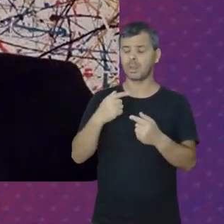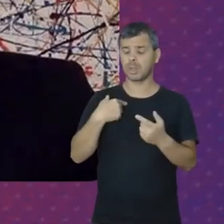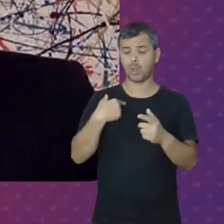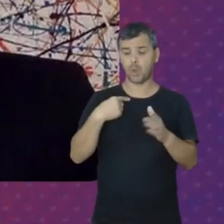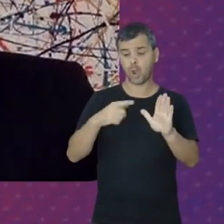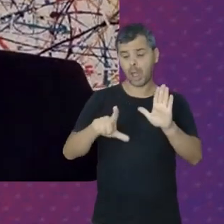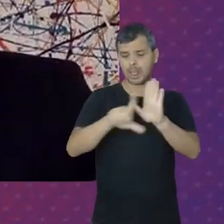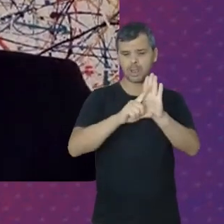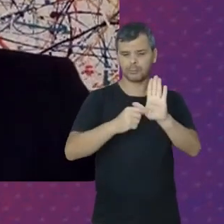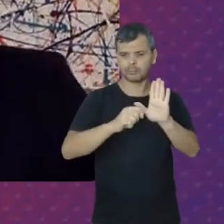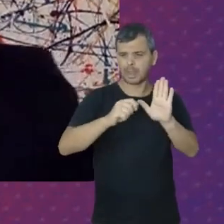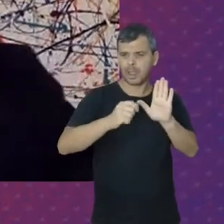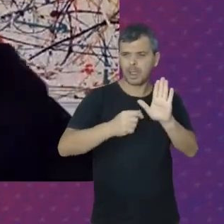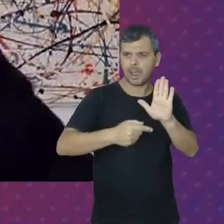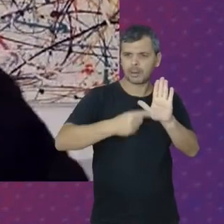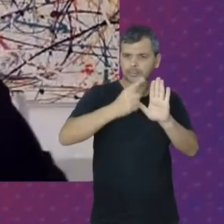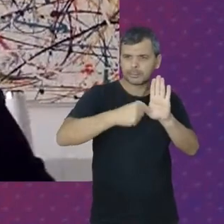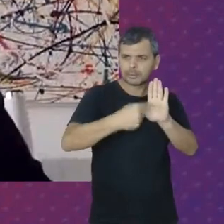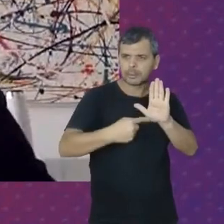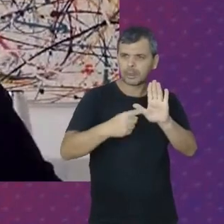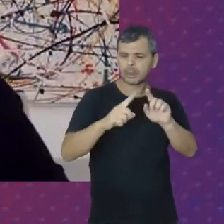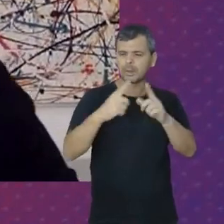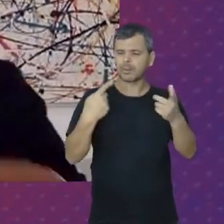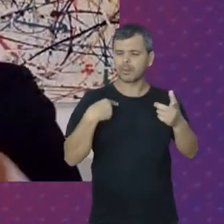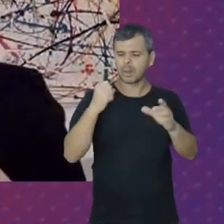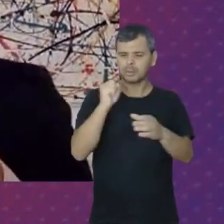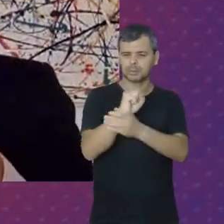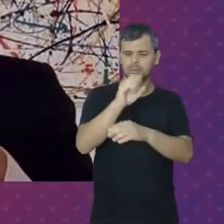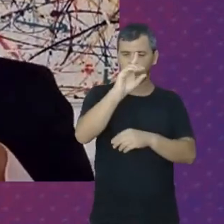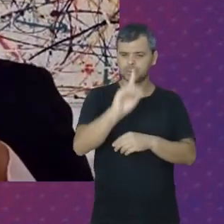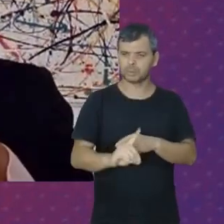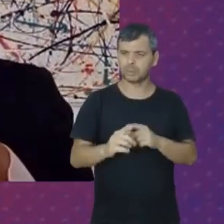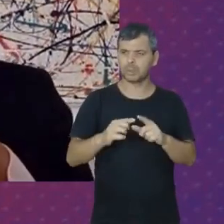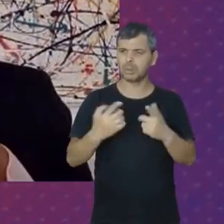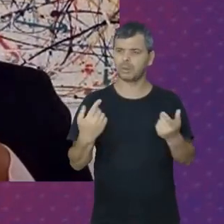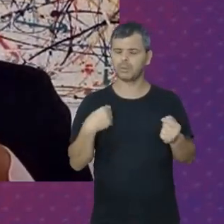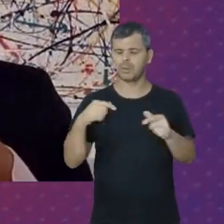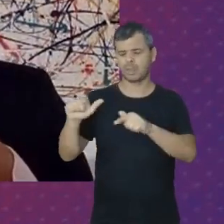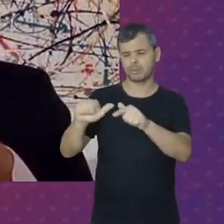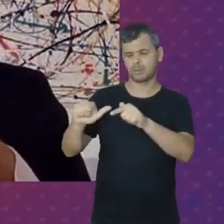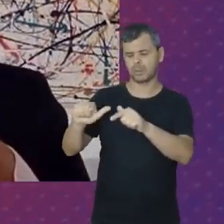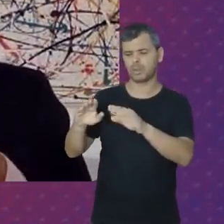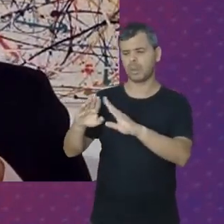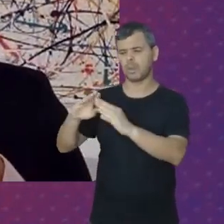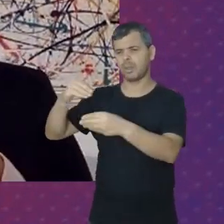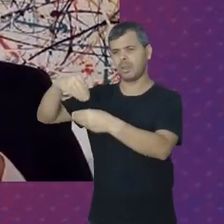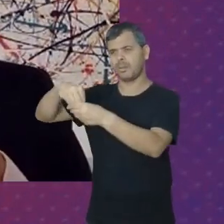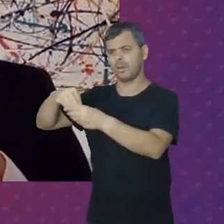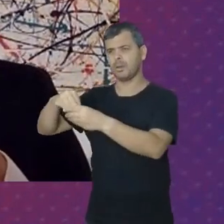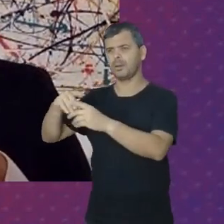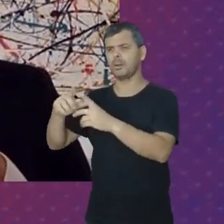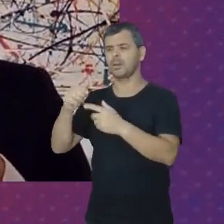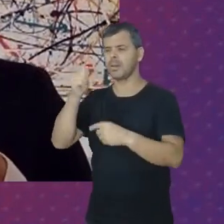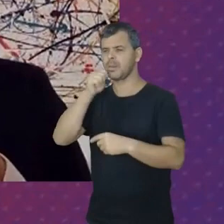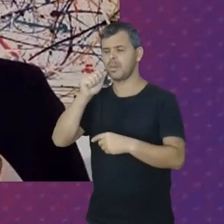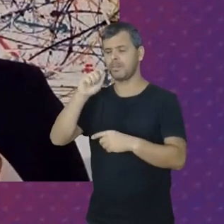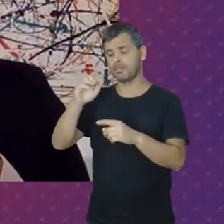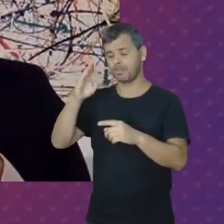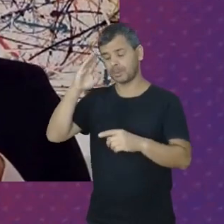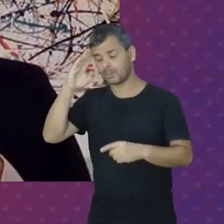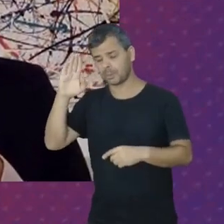lei, quando essa lei visa assegurar direitos às trabalhadoras domésticas, às mulheres